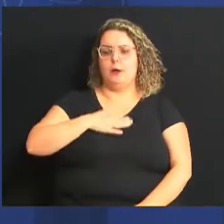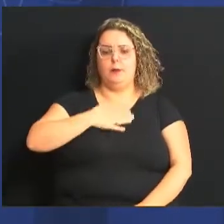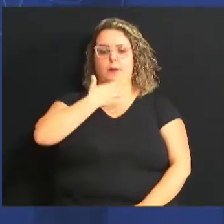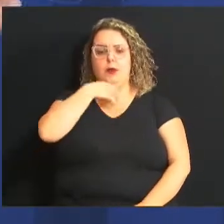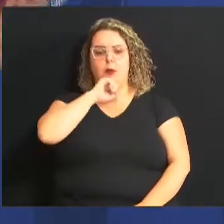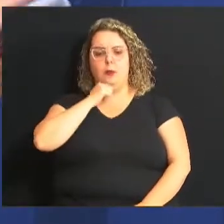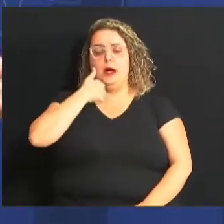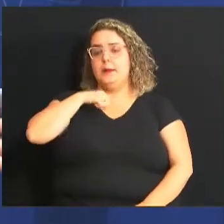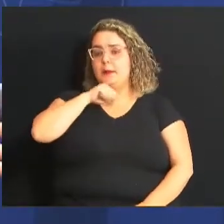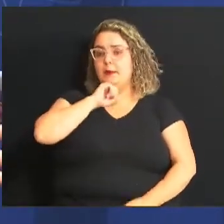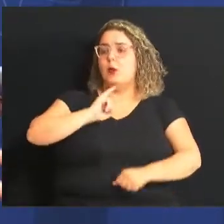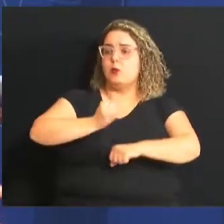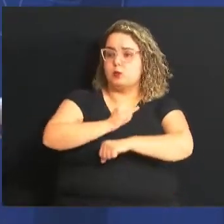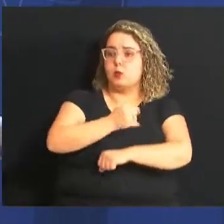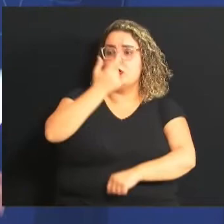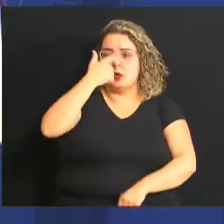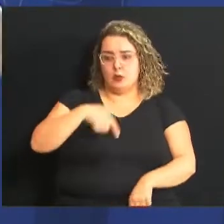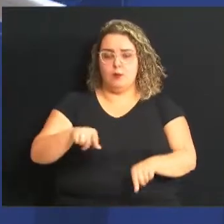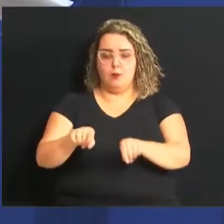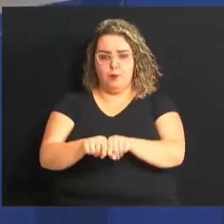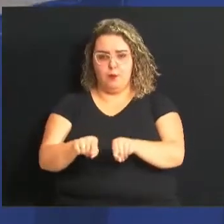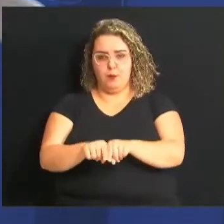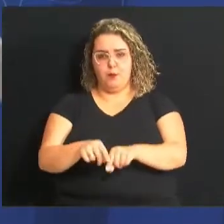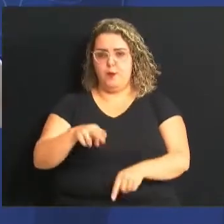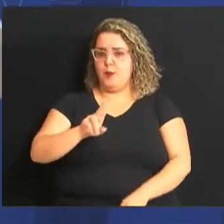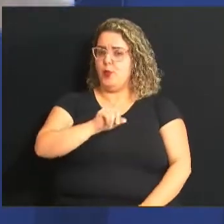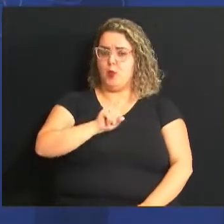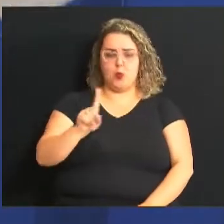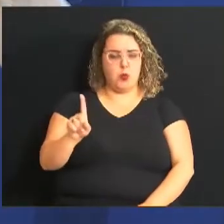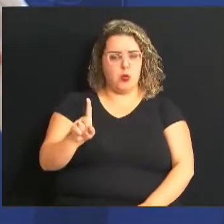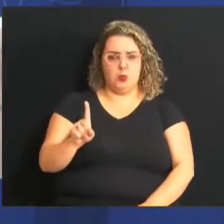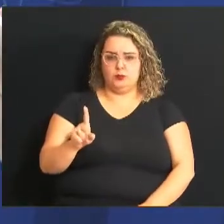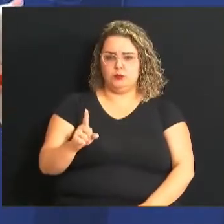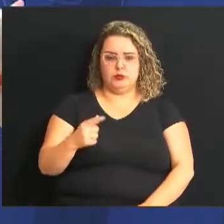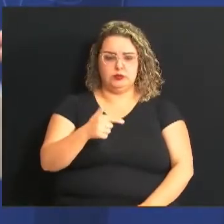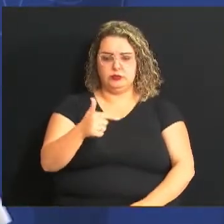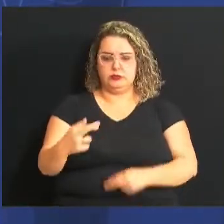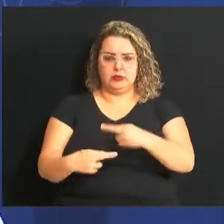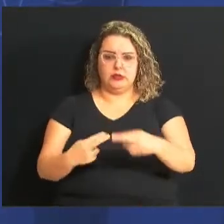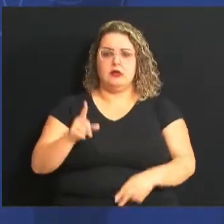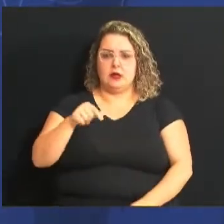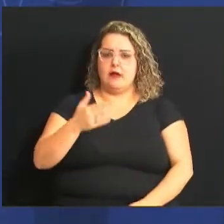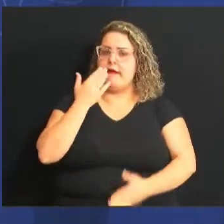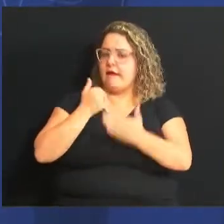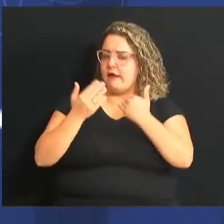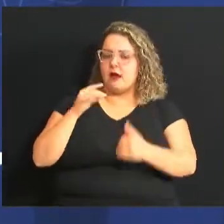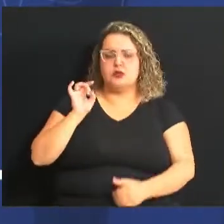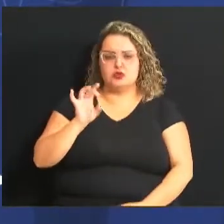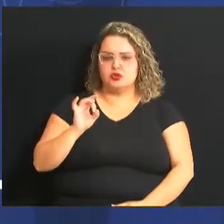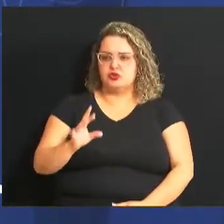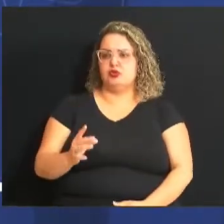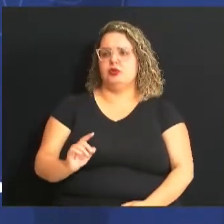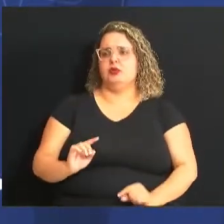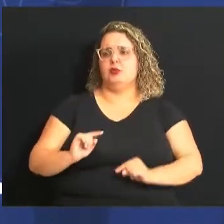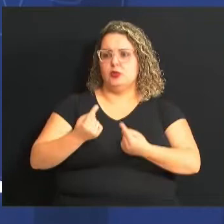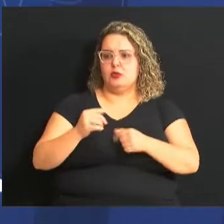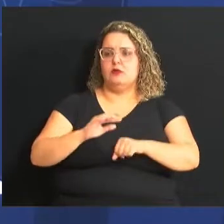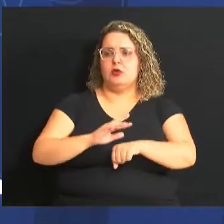obesos, eu vou ser também? Ou isso nada a ver? É a alimentação mesmo que causa essa